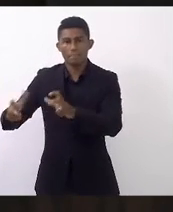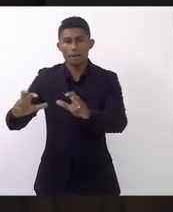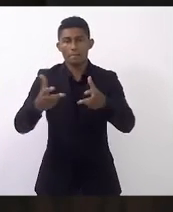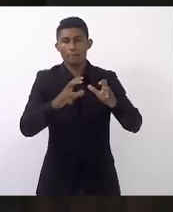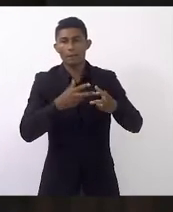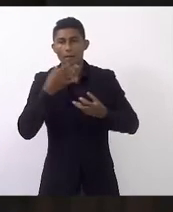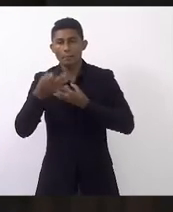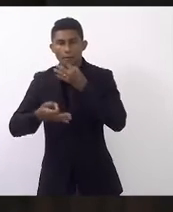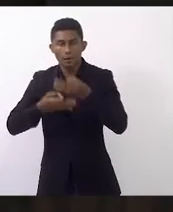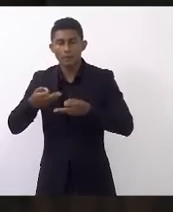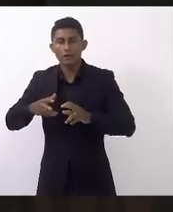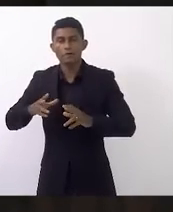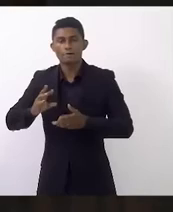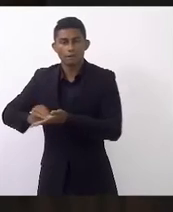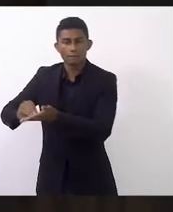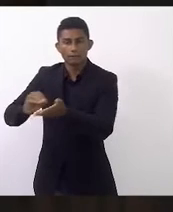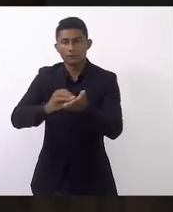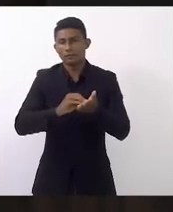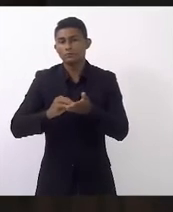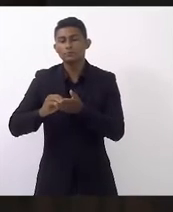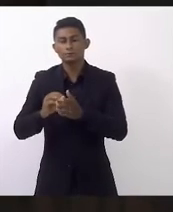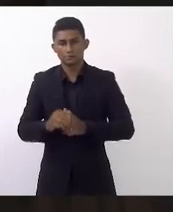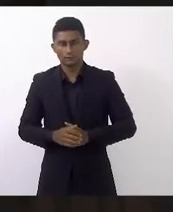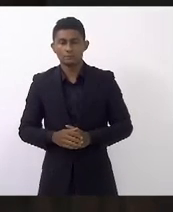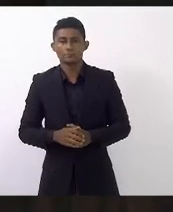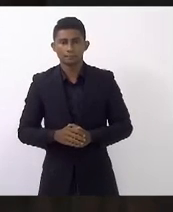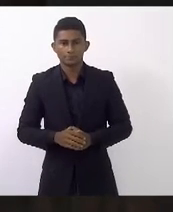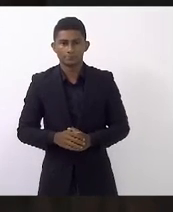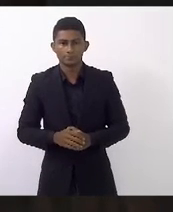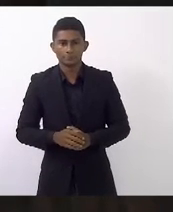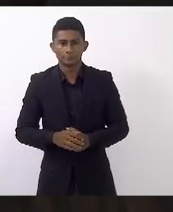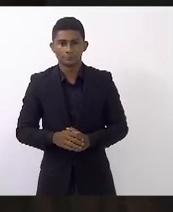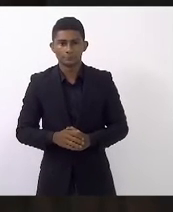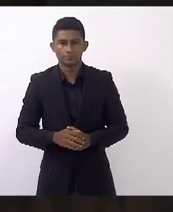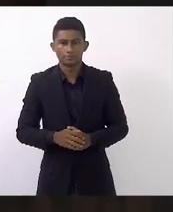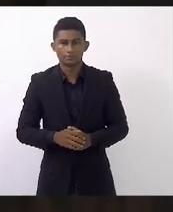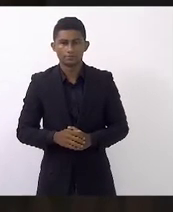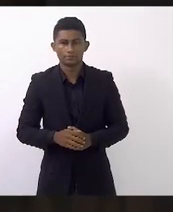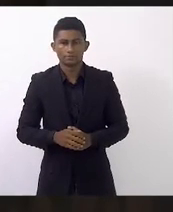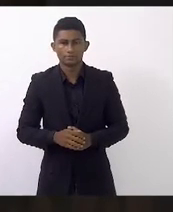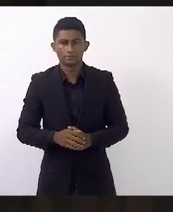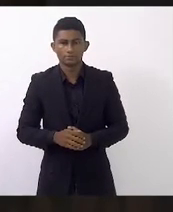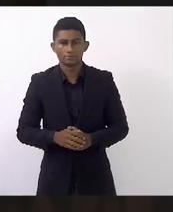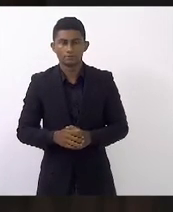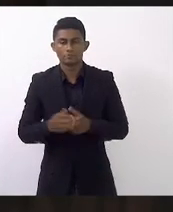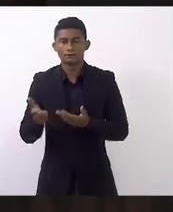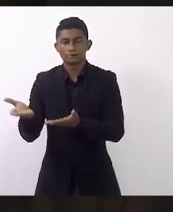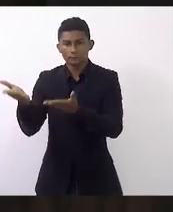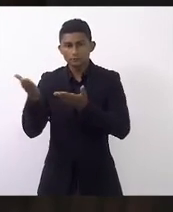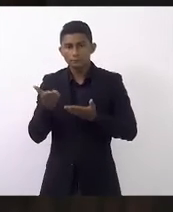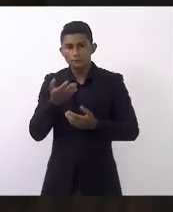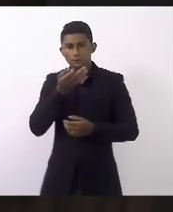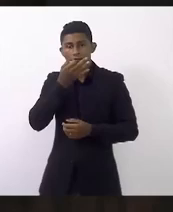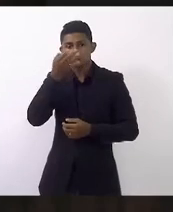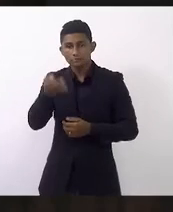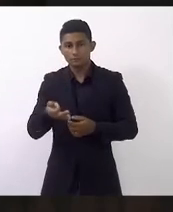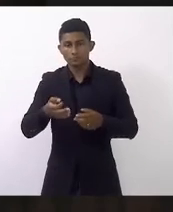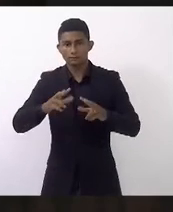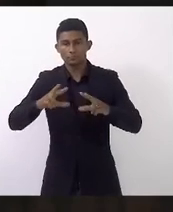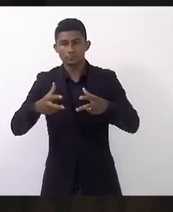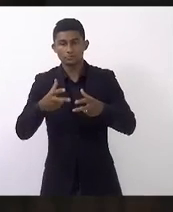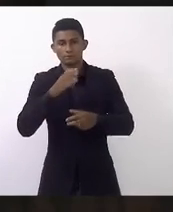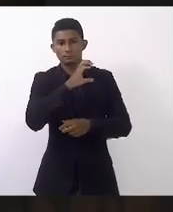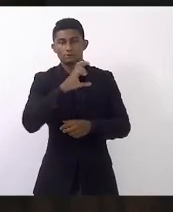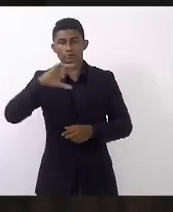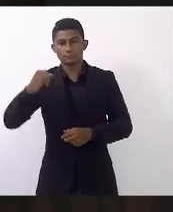de Defesa do Meio Ambiente e de Assuntos Municipais e Desenvolvimento Regional. Para emitir parecer pela CCJ, deputado